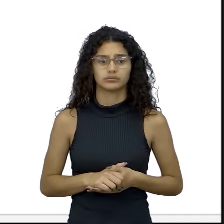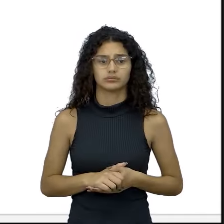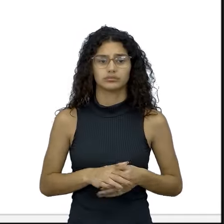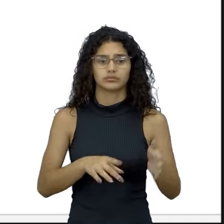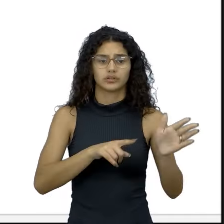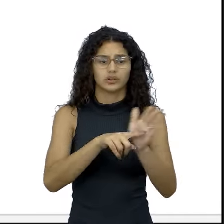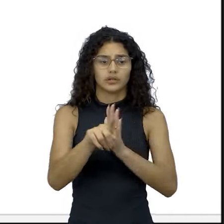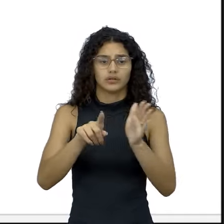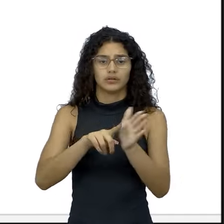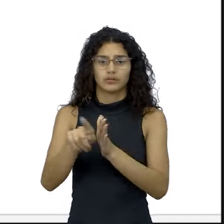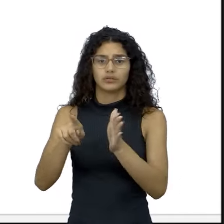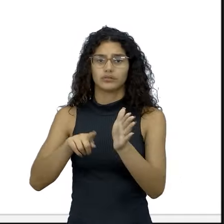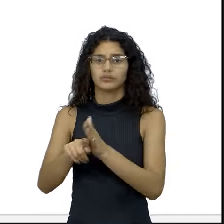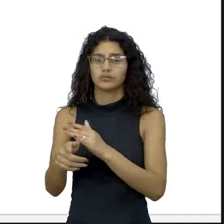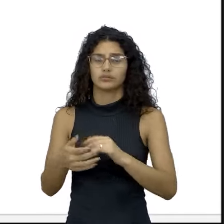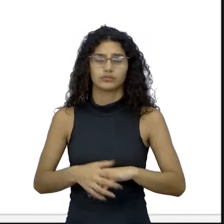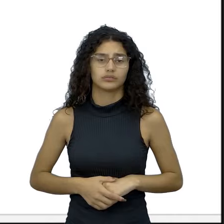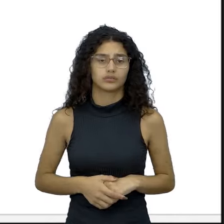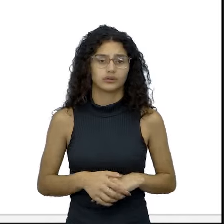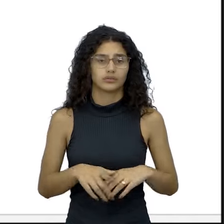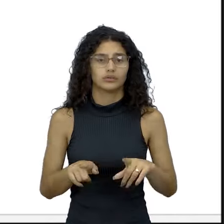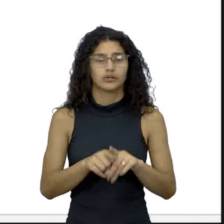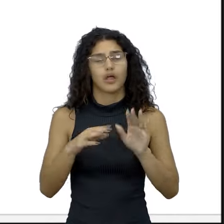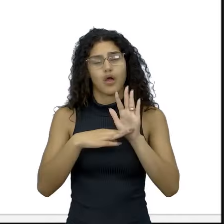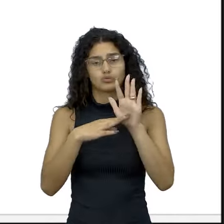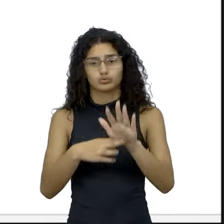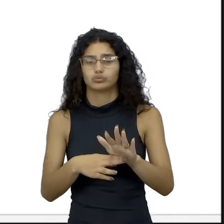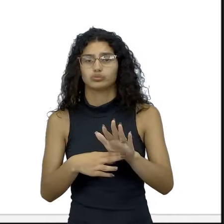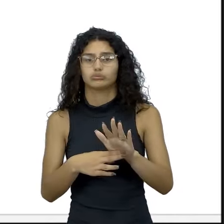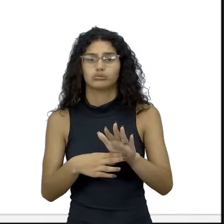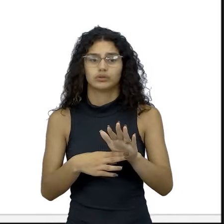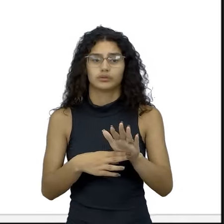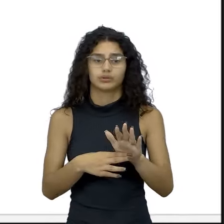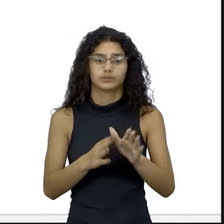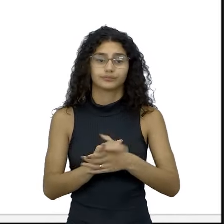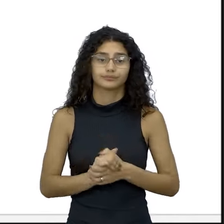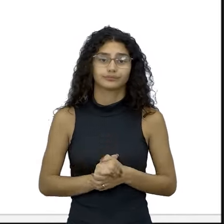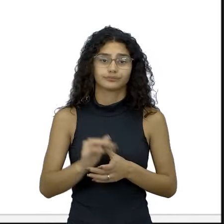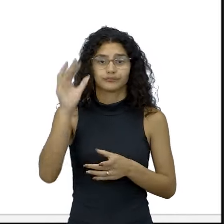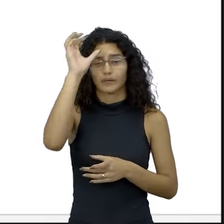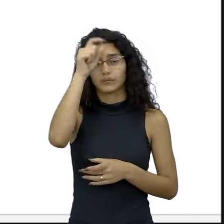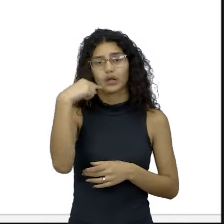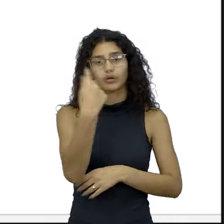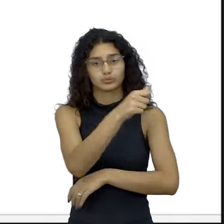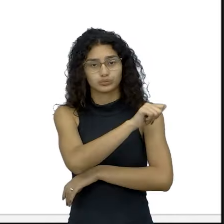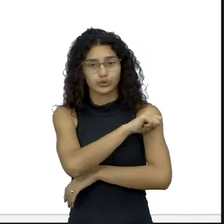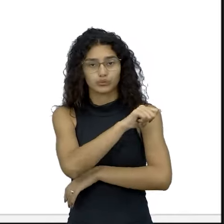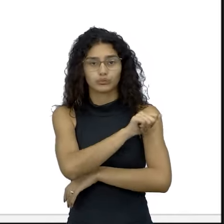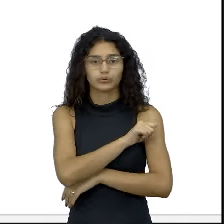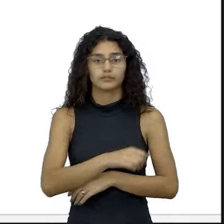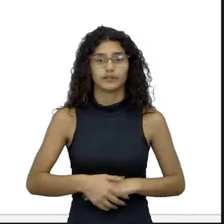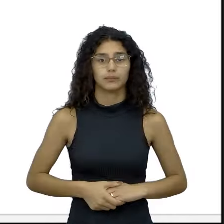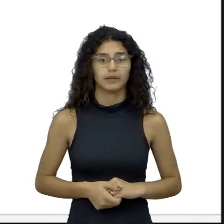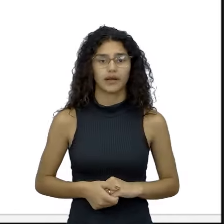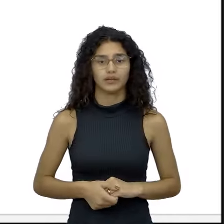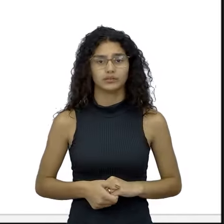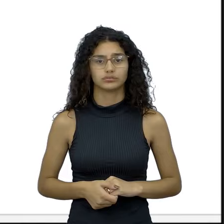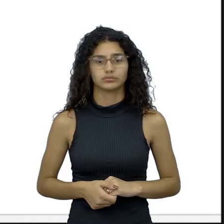perguntas e favorece aí a aprendizagem dos nossos estudantes.